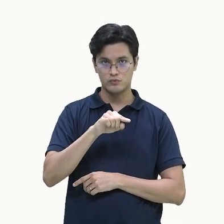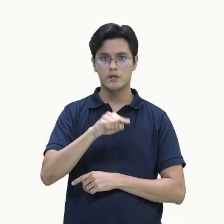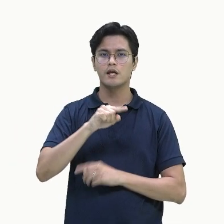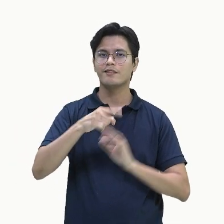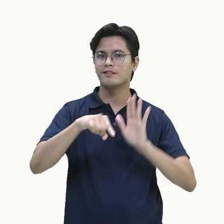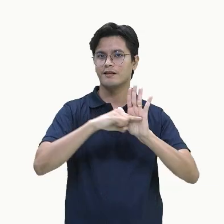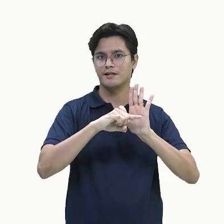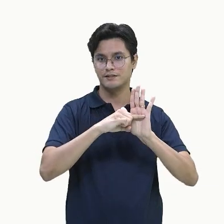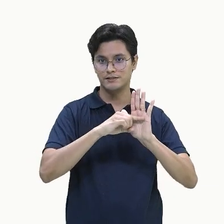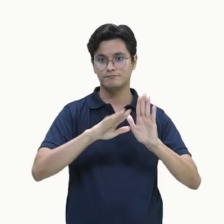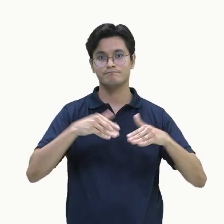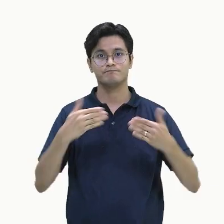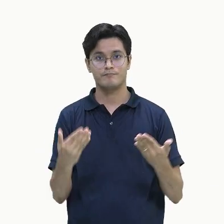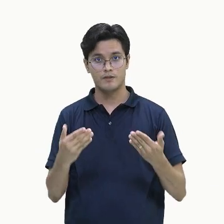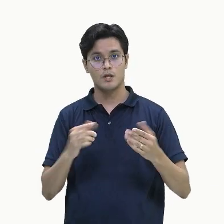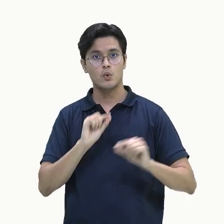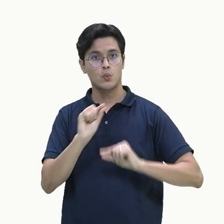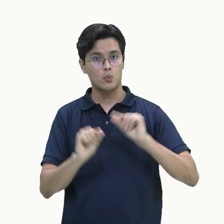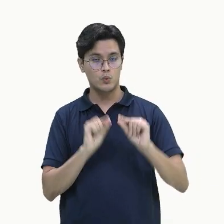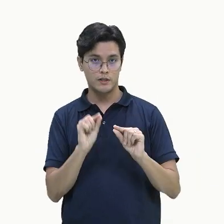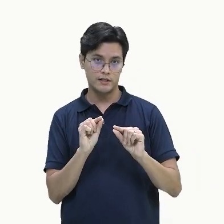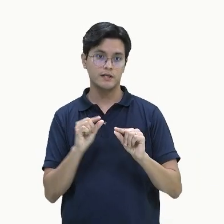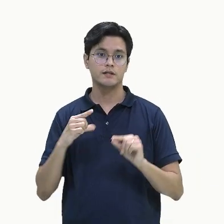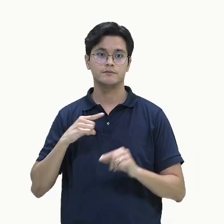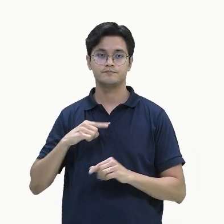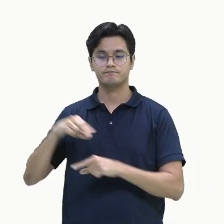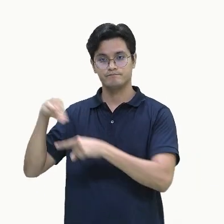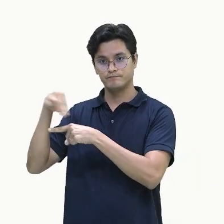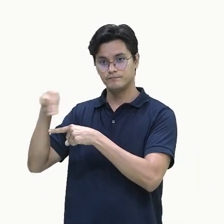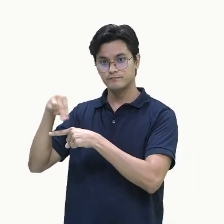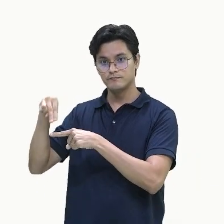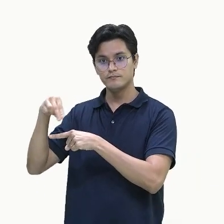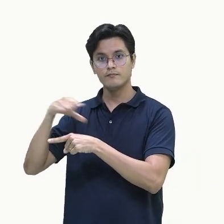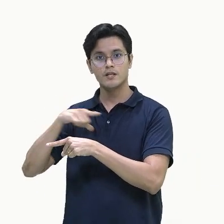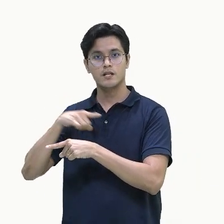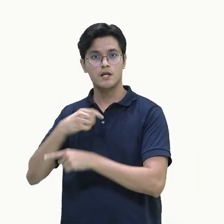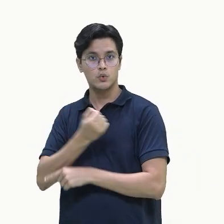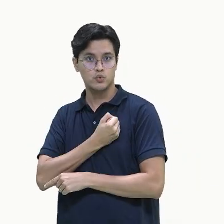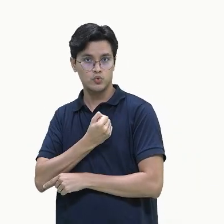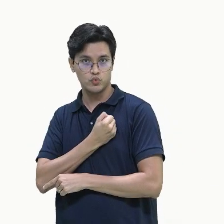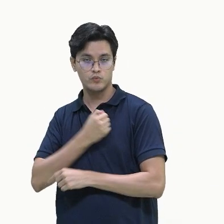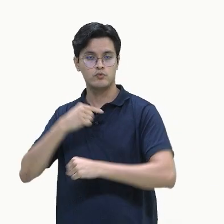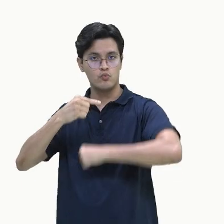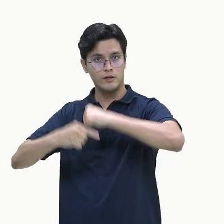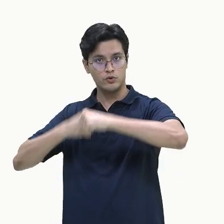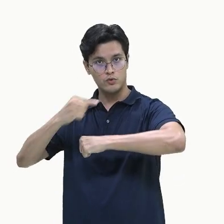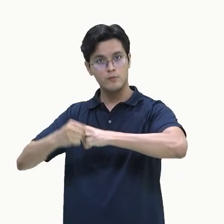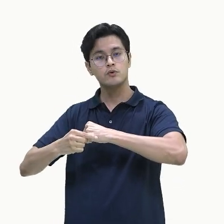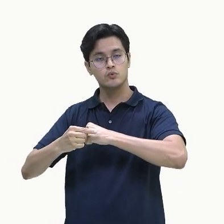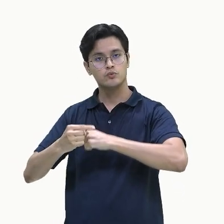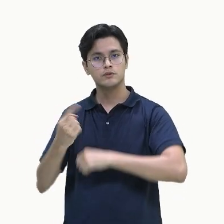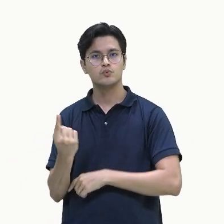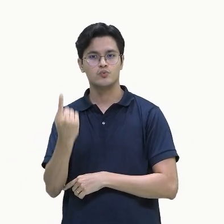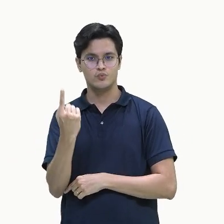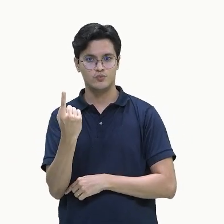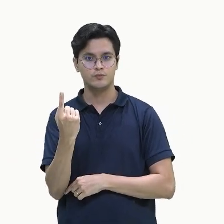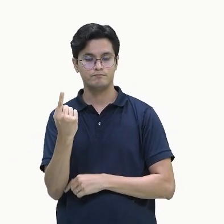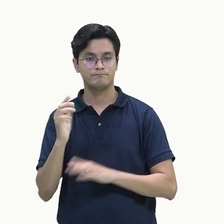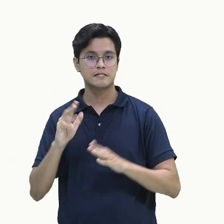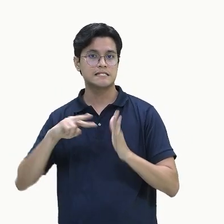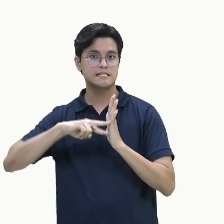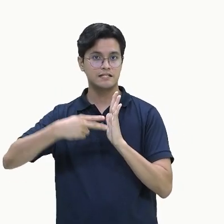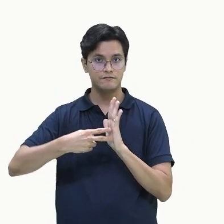aí o que acontece? O hidrogênio tem número atômico igual a 1. Ou seja, ele vai ter um